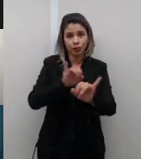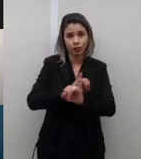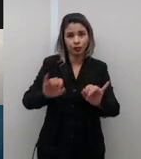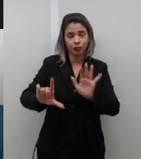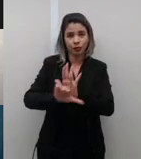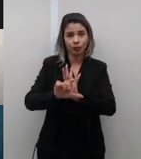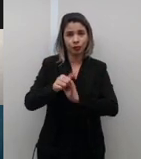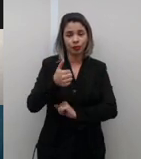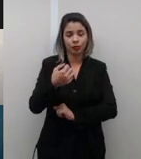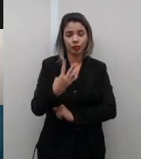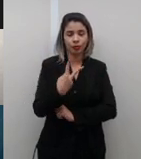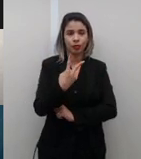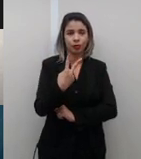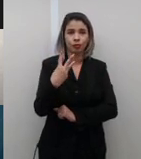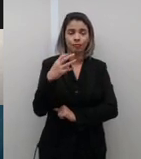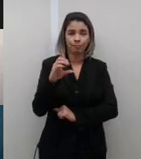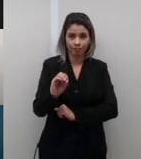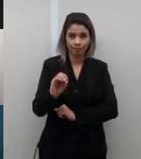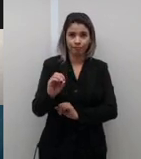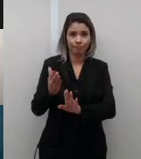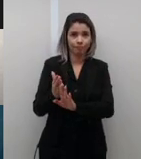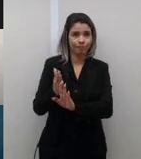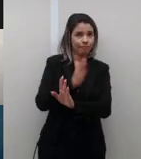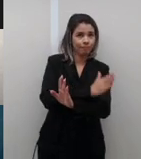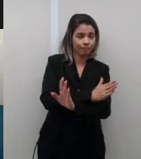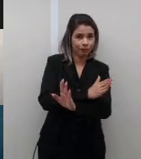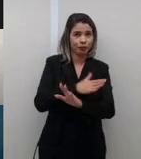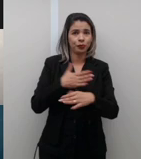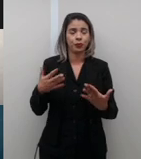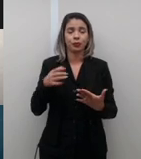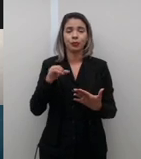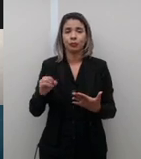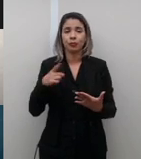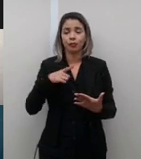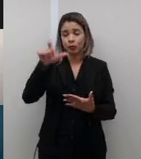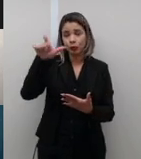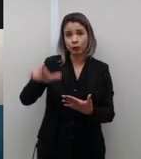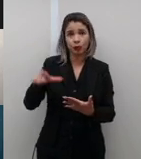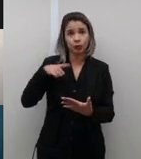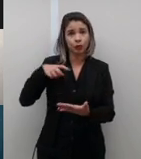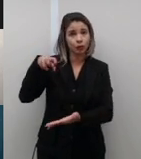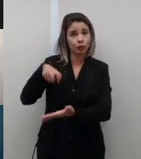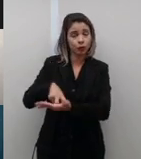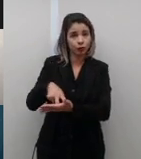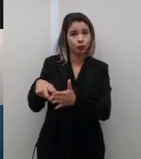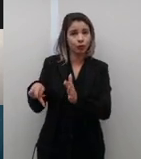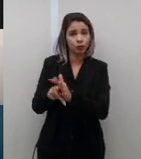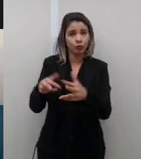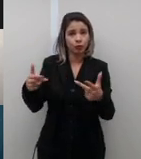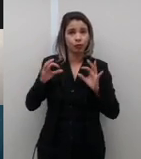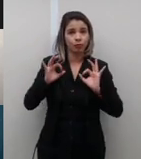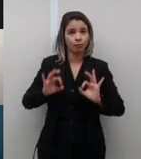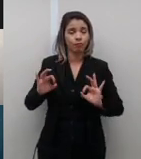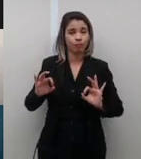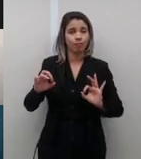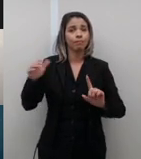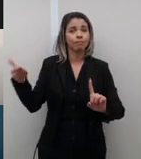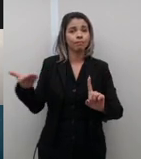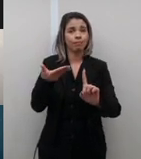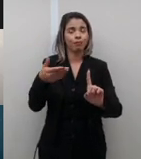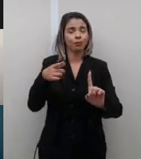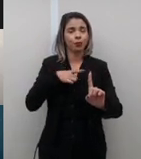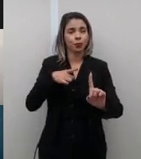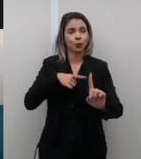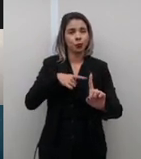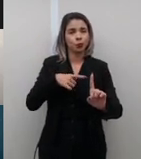14.230. Dessarte, considerando que, em caso, a embargante foi condenada por ato ímprobo doloso, tipificado no